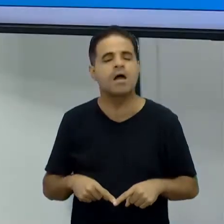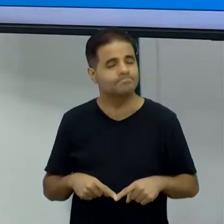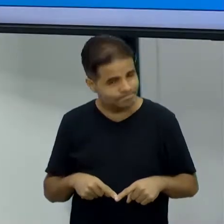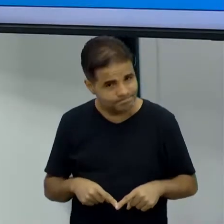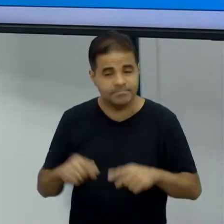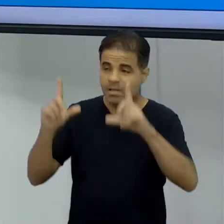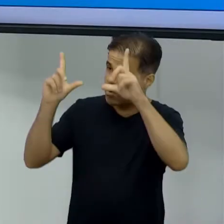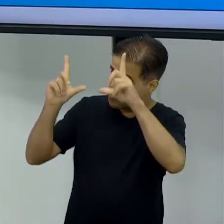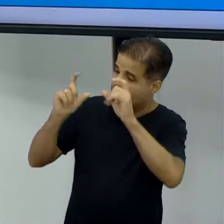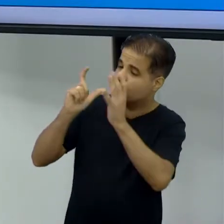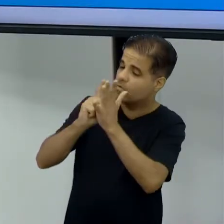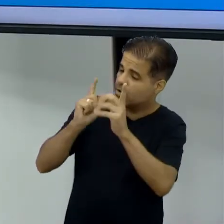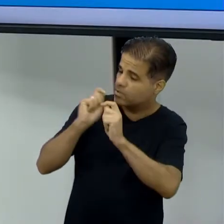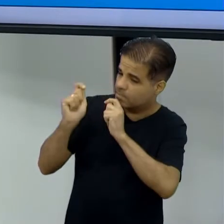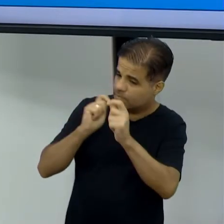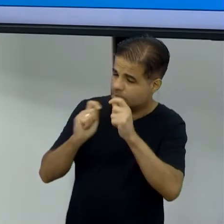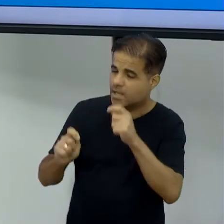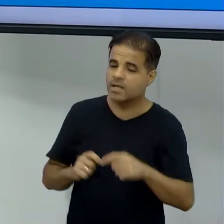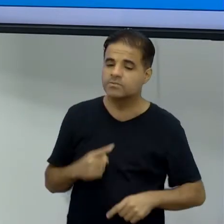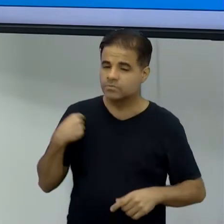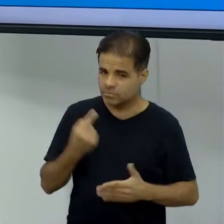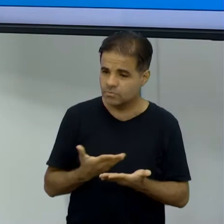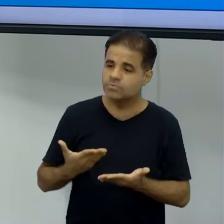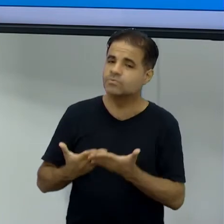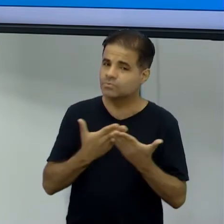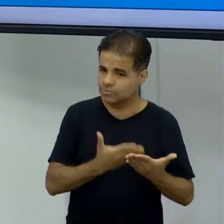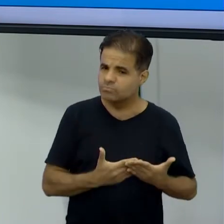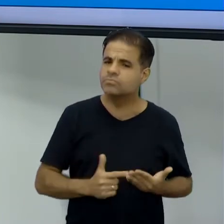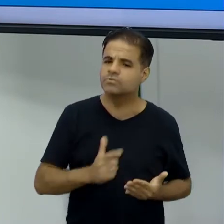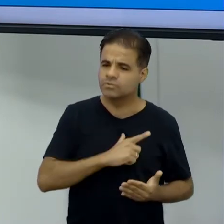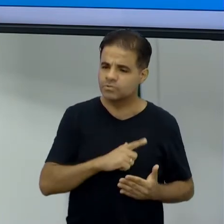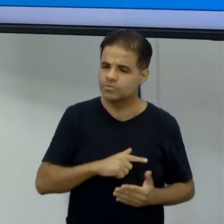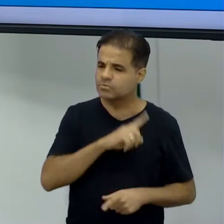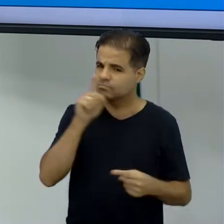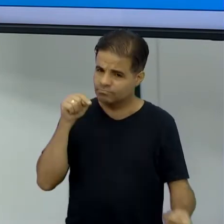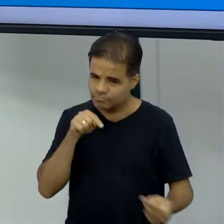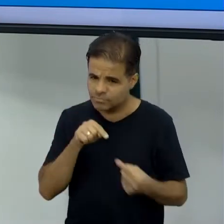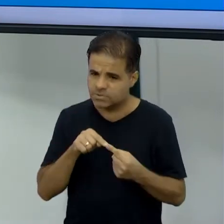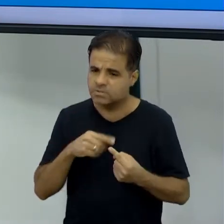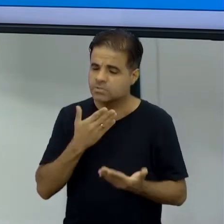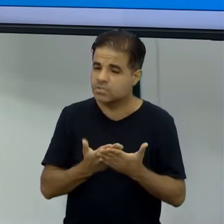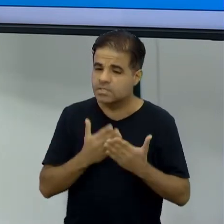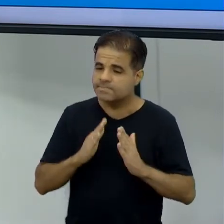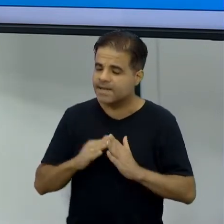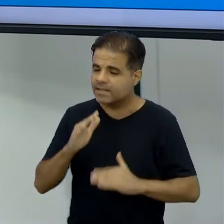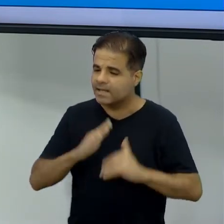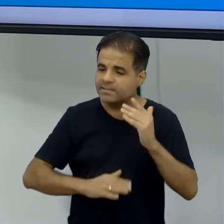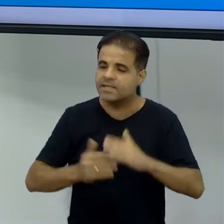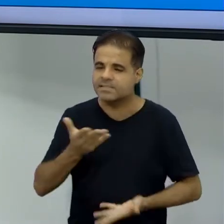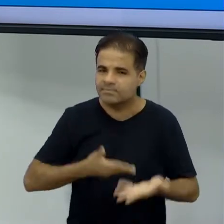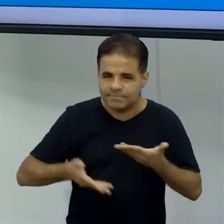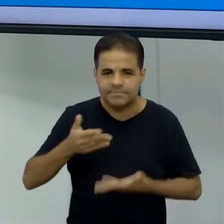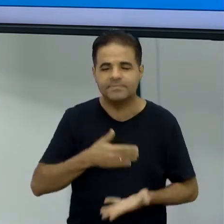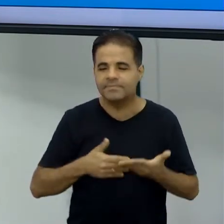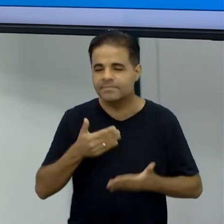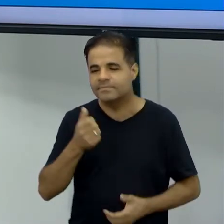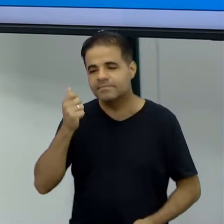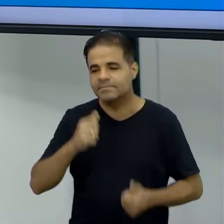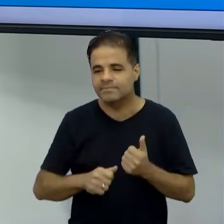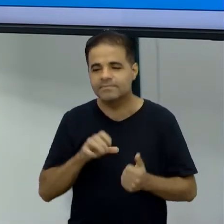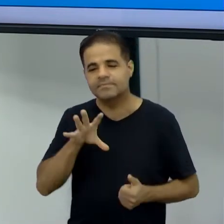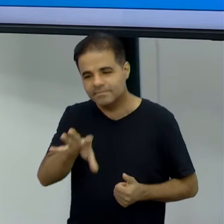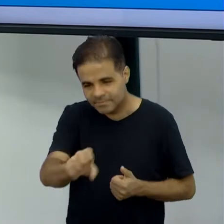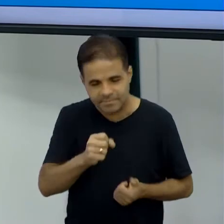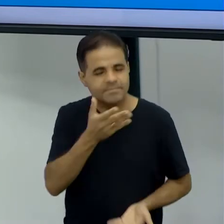é uma fotorreportagem. Que legal. E os nossos estudantes tinham a incumbência também na escola de reproduzir, pegar foto dos